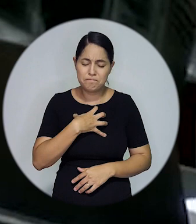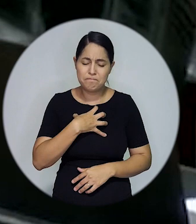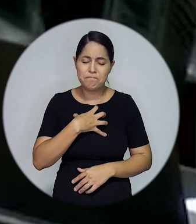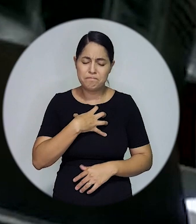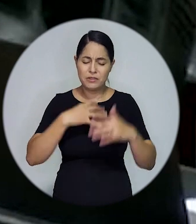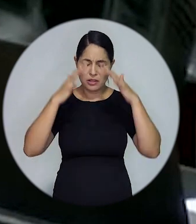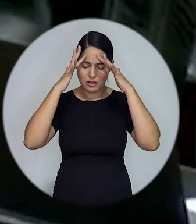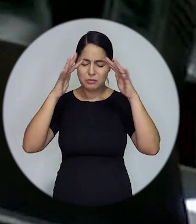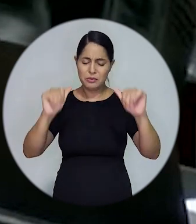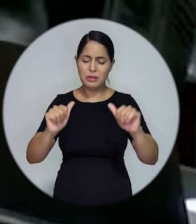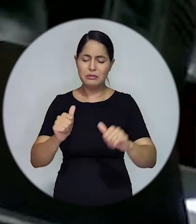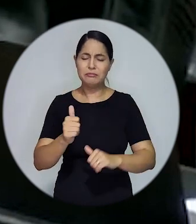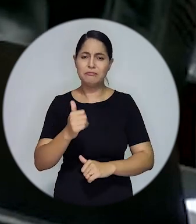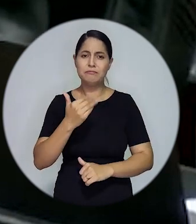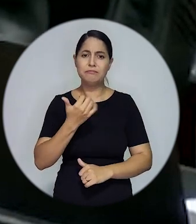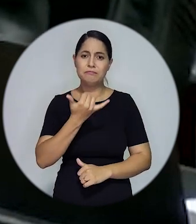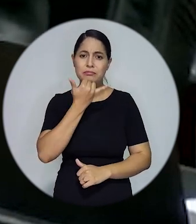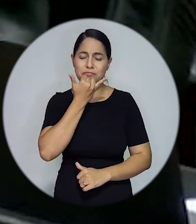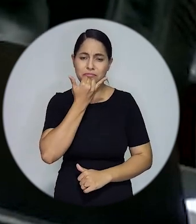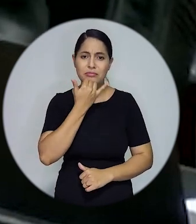a quem entrego.